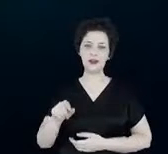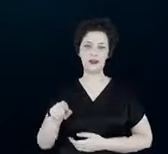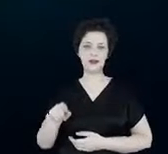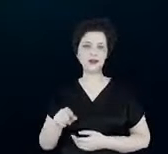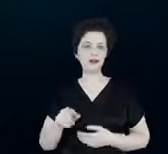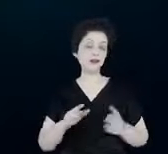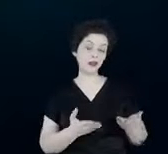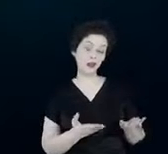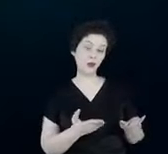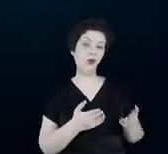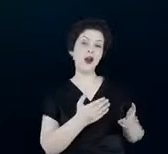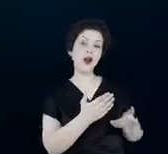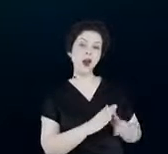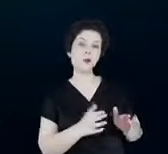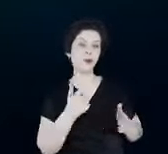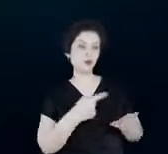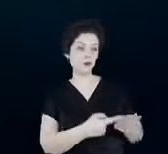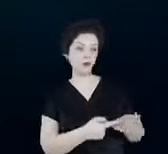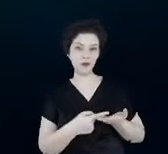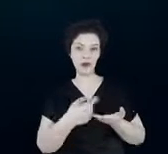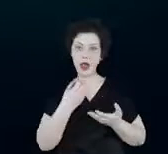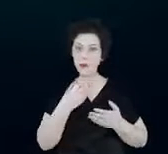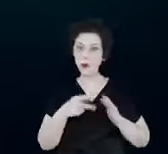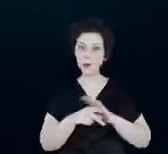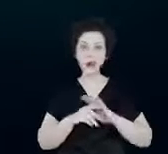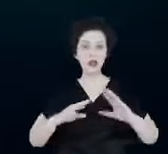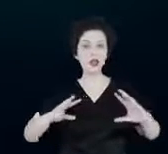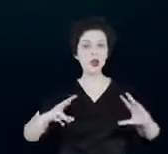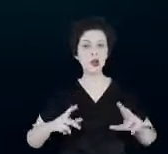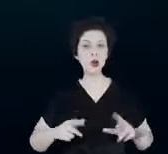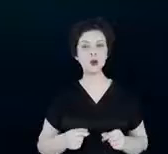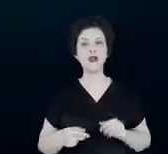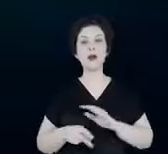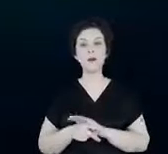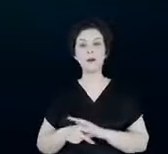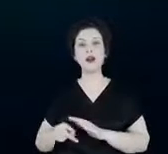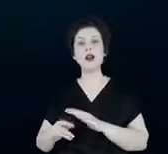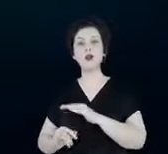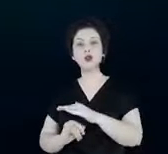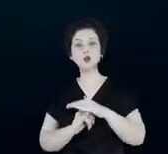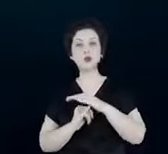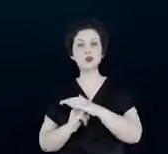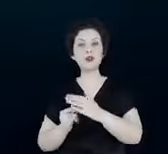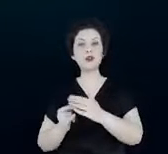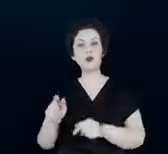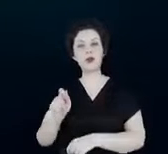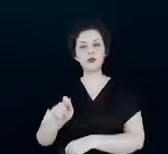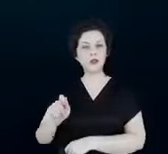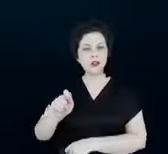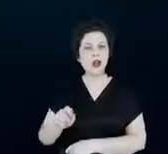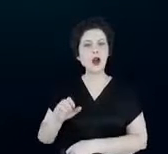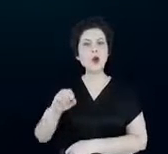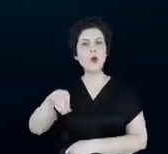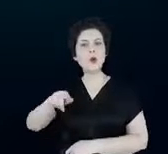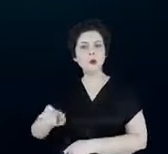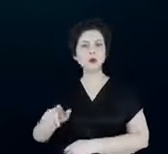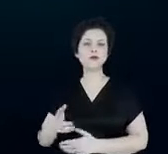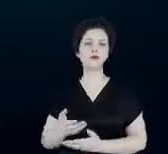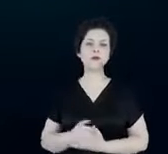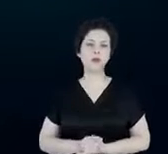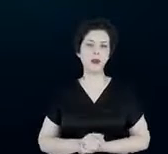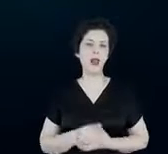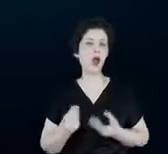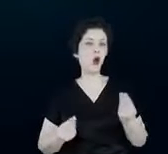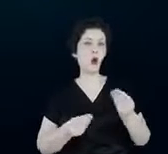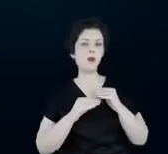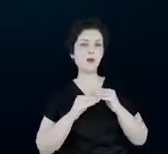isso então eles conseguiram alinhar foi bom para todo mundo inclusive para inspeção de qualidade né E para fazer isso com que a gente padroniza